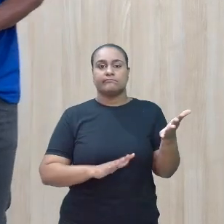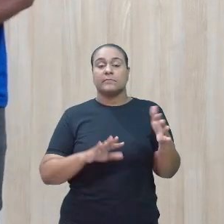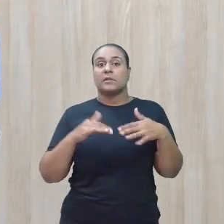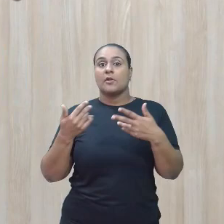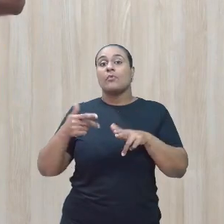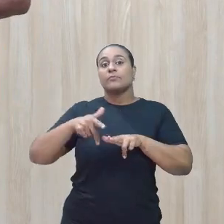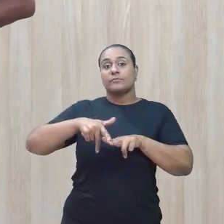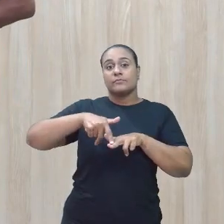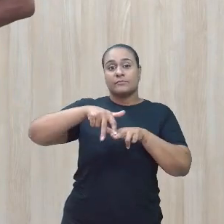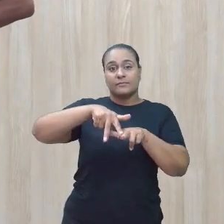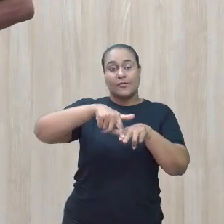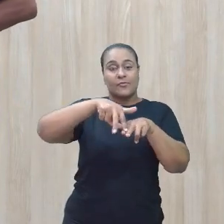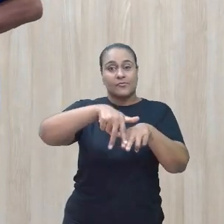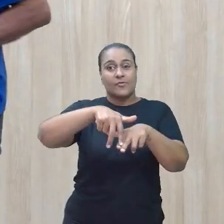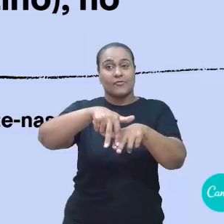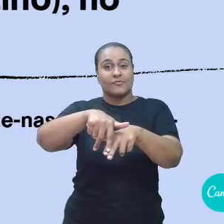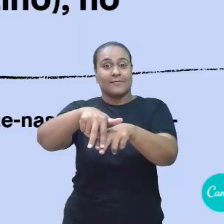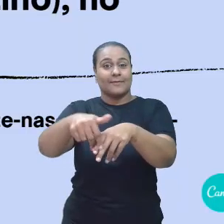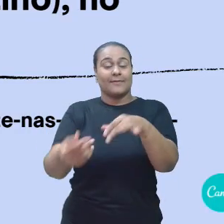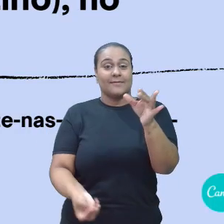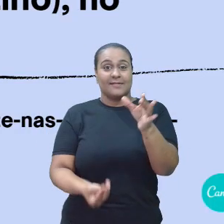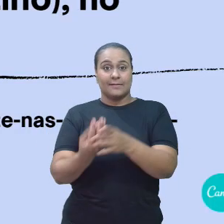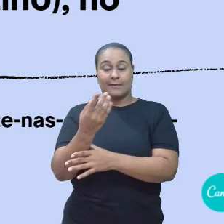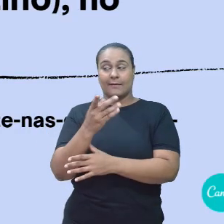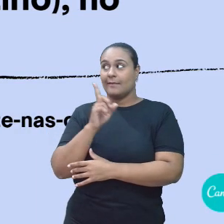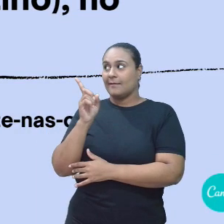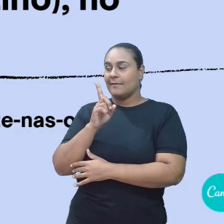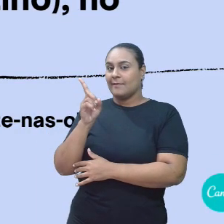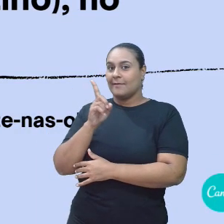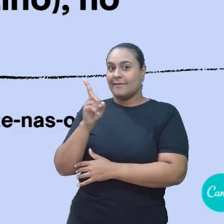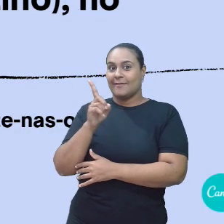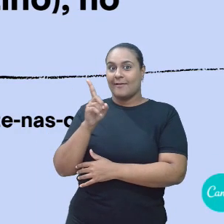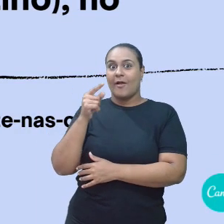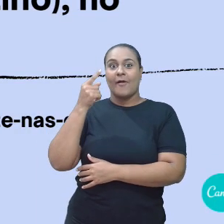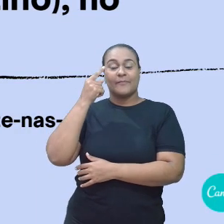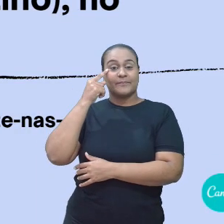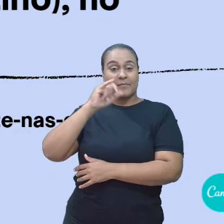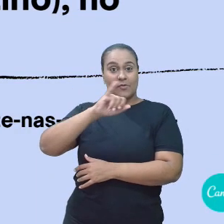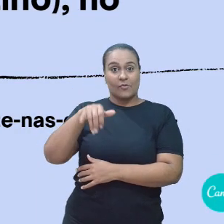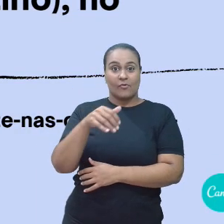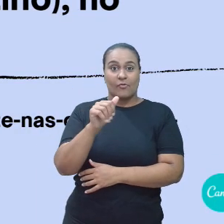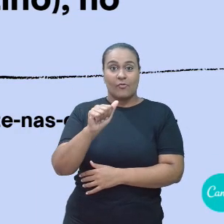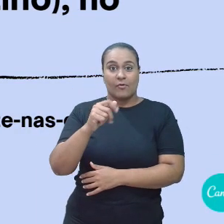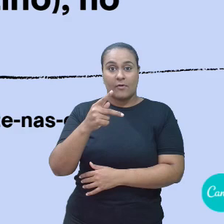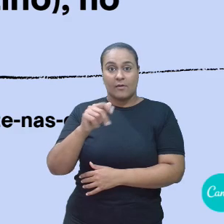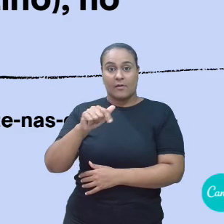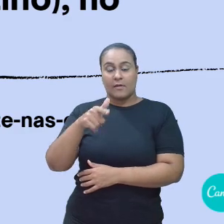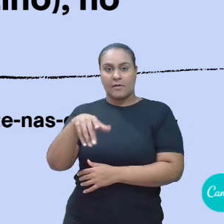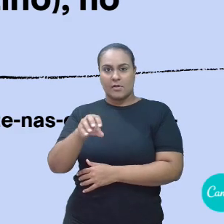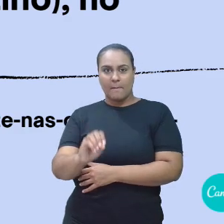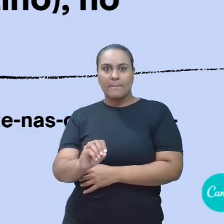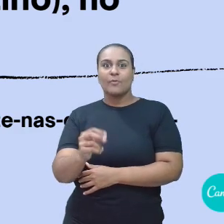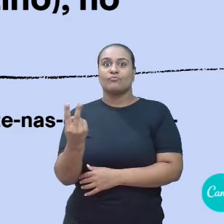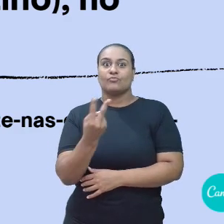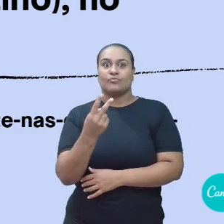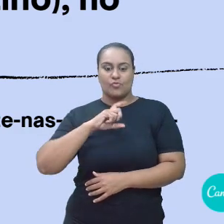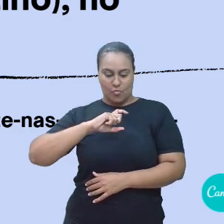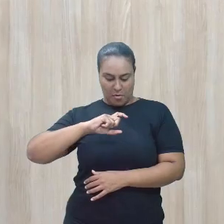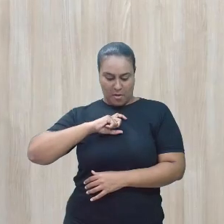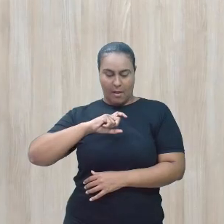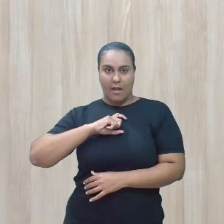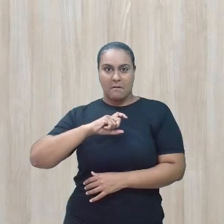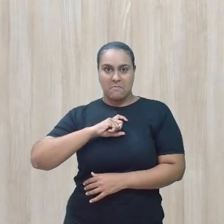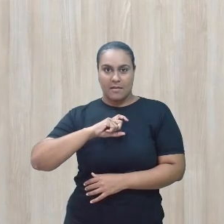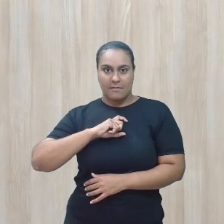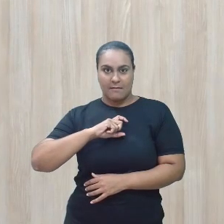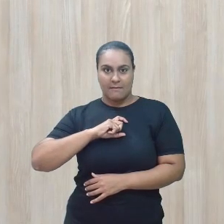skate estreou lá no Japão. 2 medalhas, gente, de prata, 2. A nossa fadinha que vocês